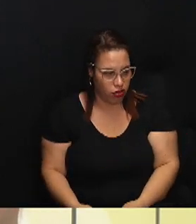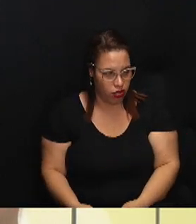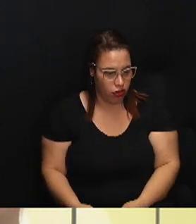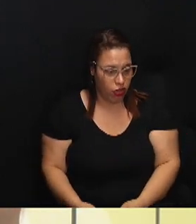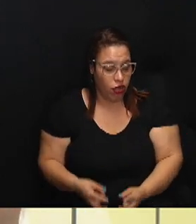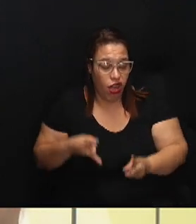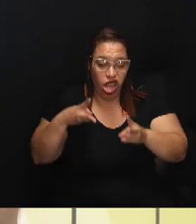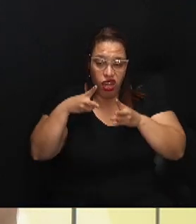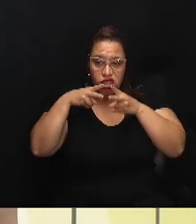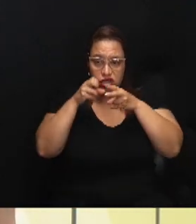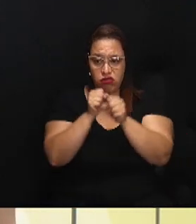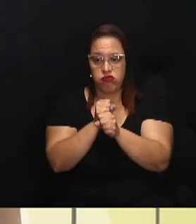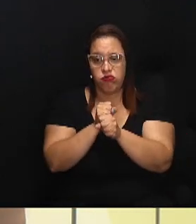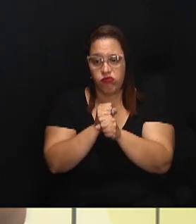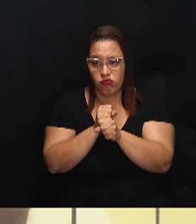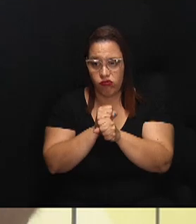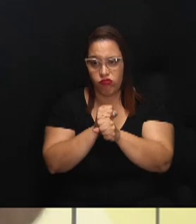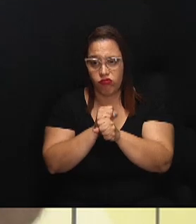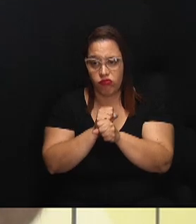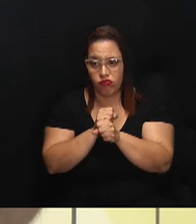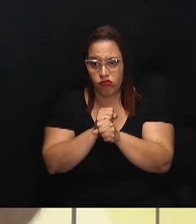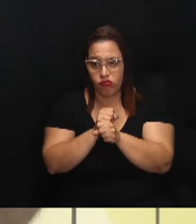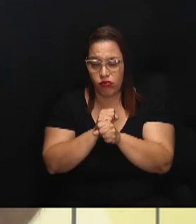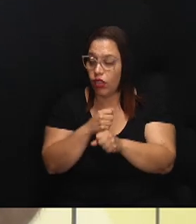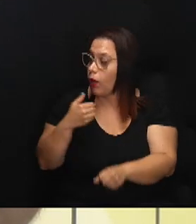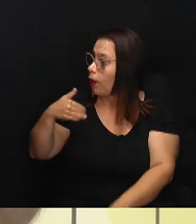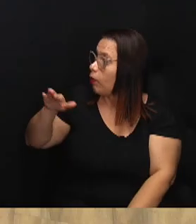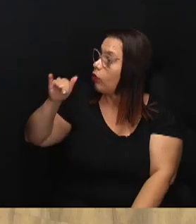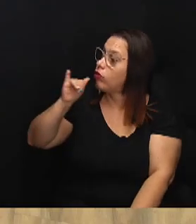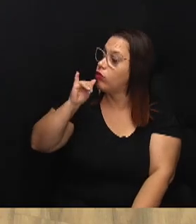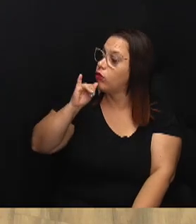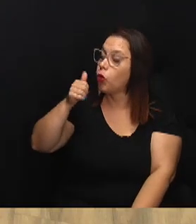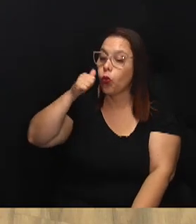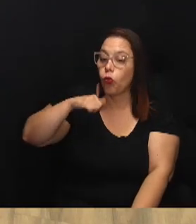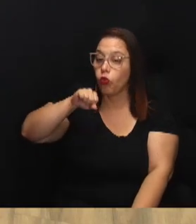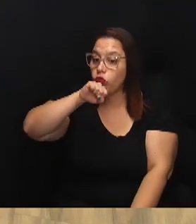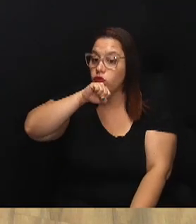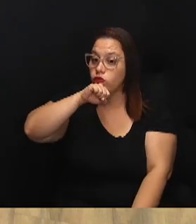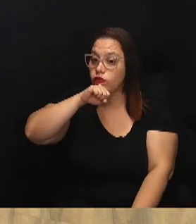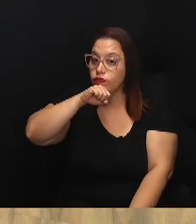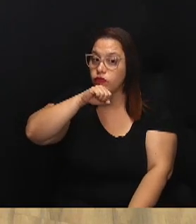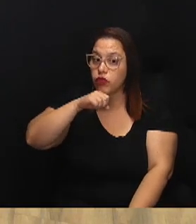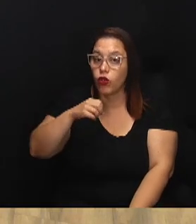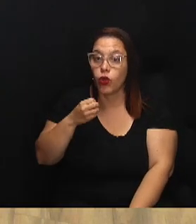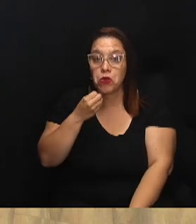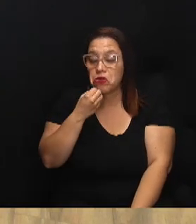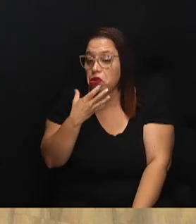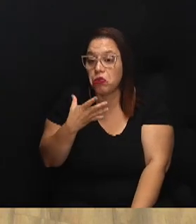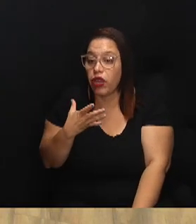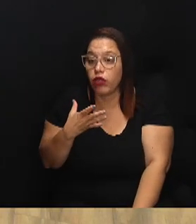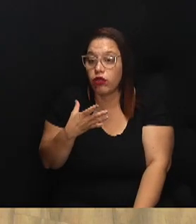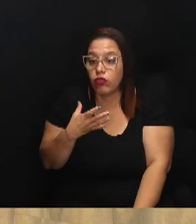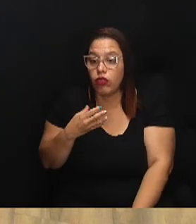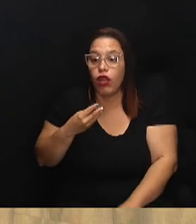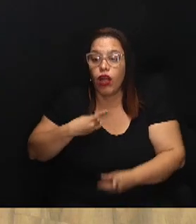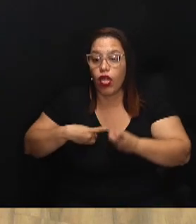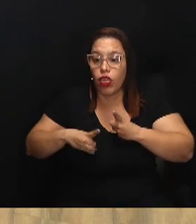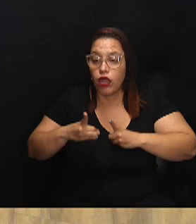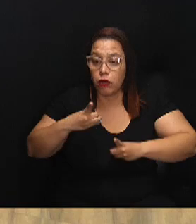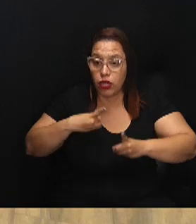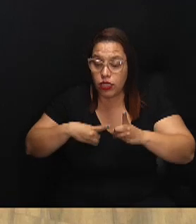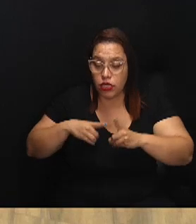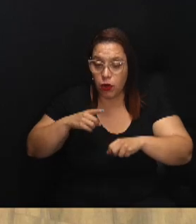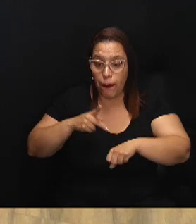né? É muito forte. A gente tem cada vez mais, por exemplo, mulheres que, correndo tudo normalmente, tem aquela depressão pós-parto, por